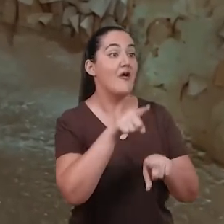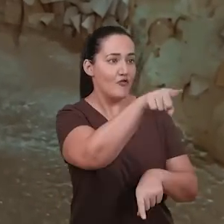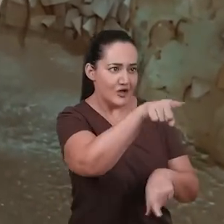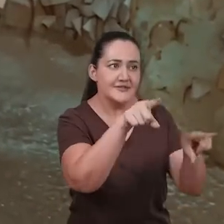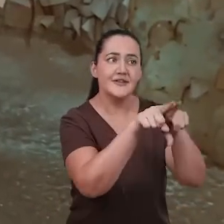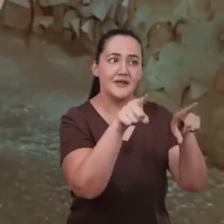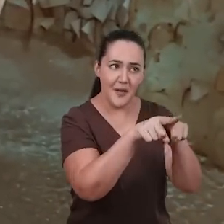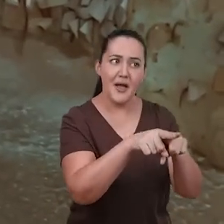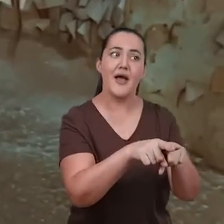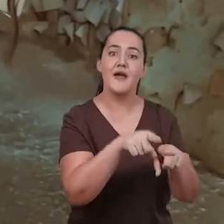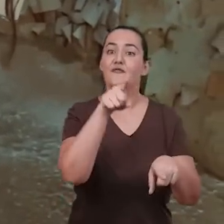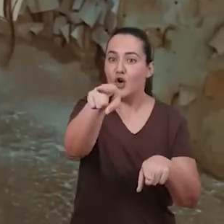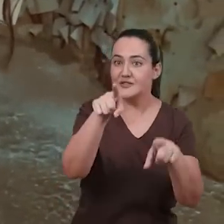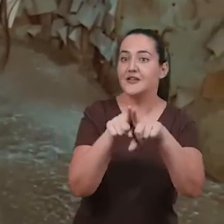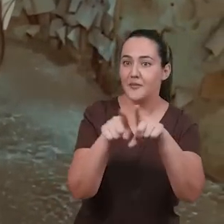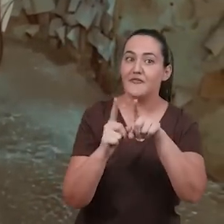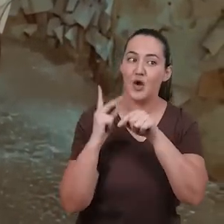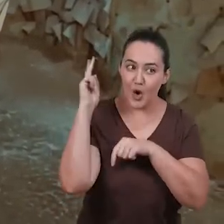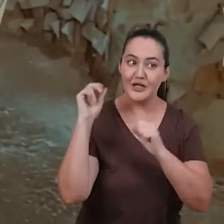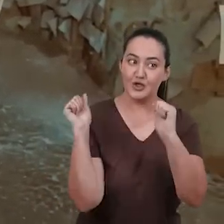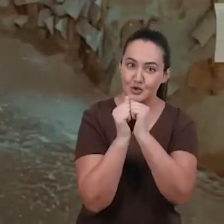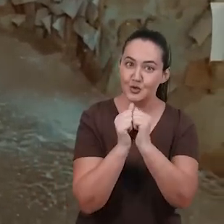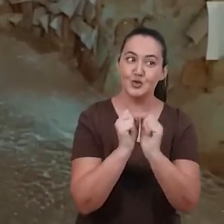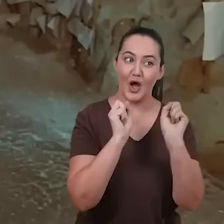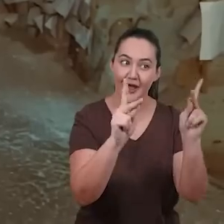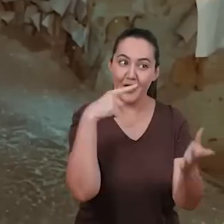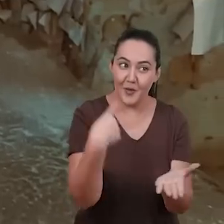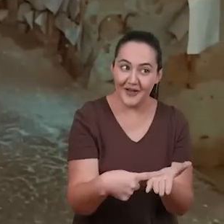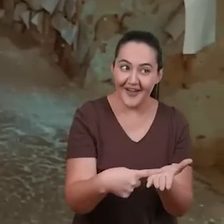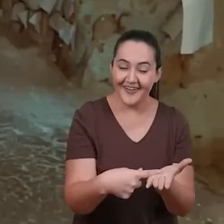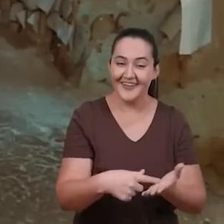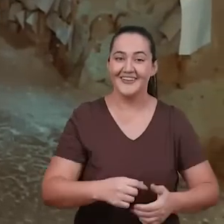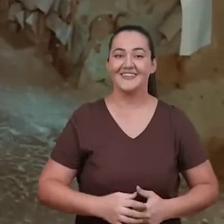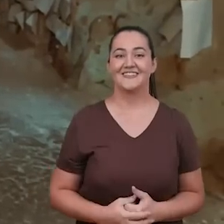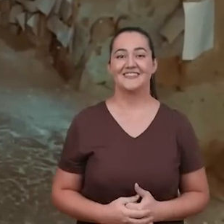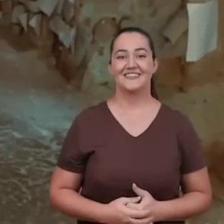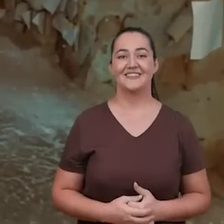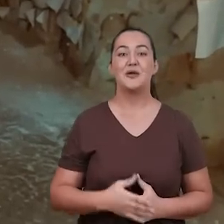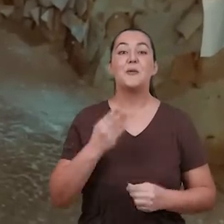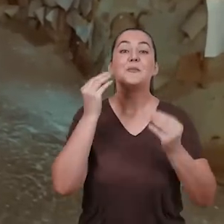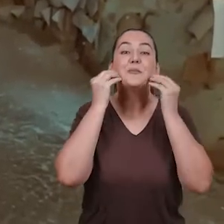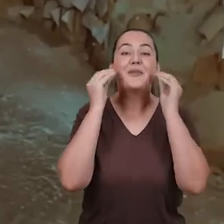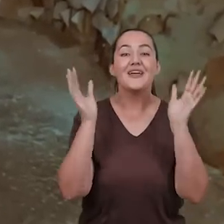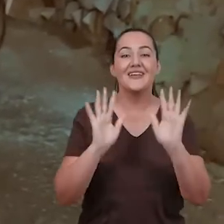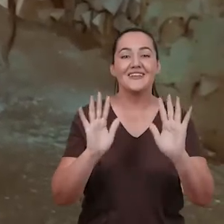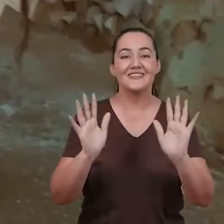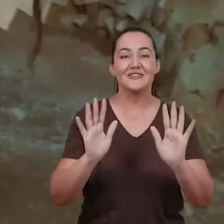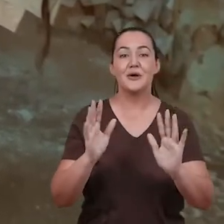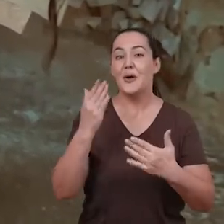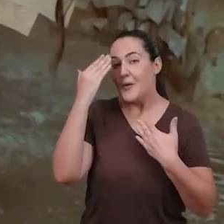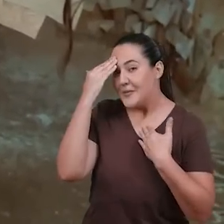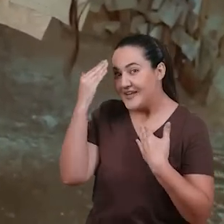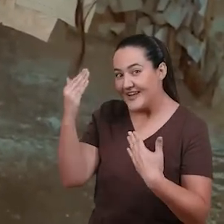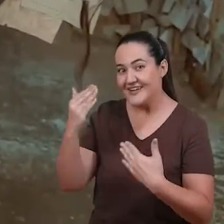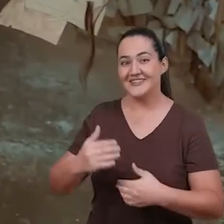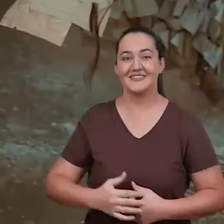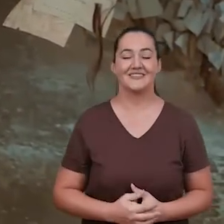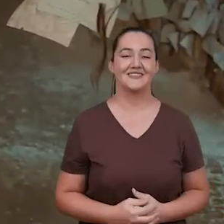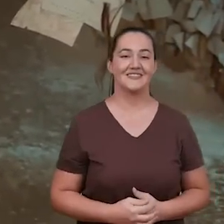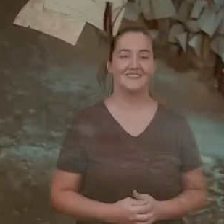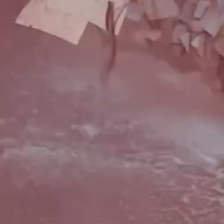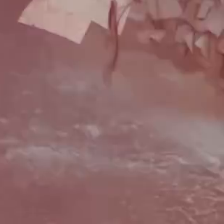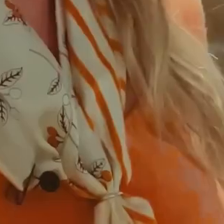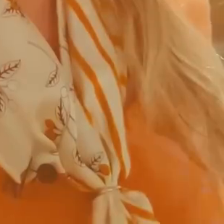um pedacinho, gente. Andrícia, Letícia, vamos todo mundo deixar aqui. Beijo, gente. Thank you